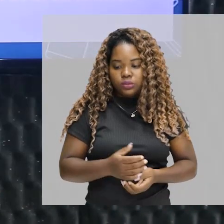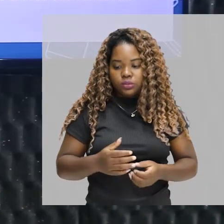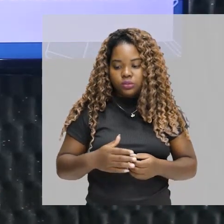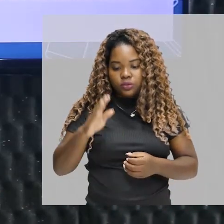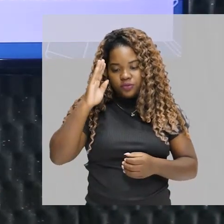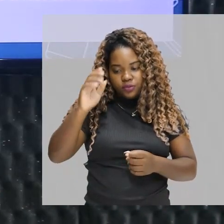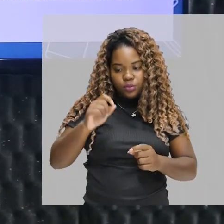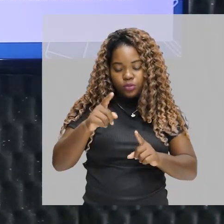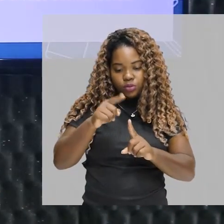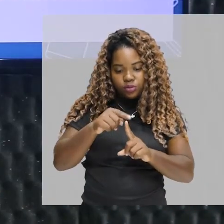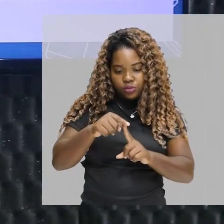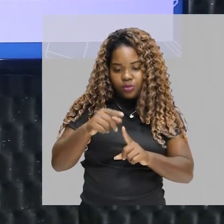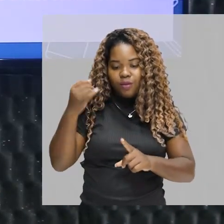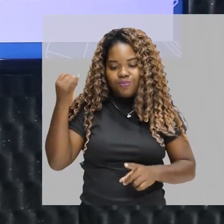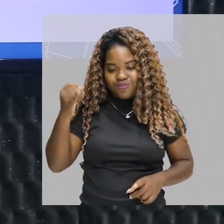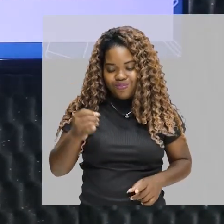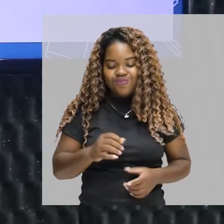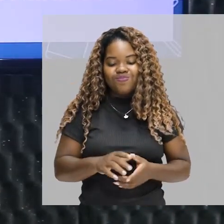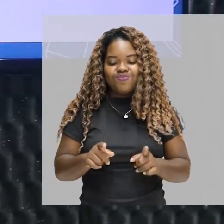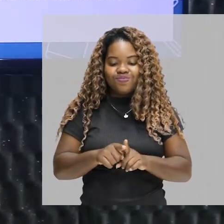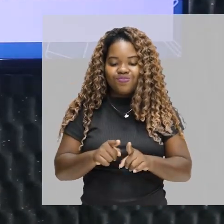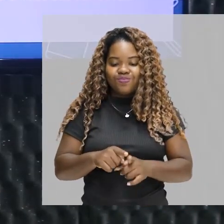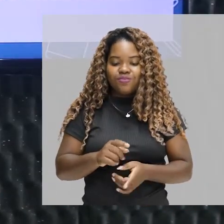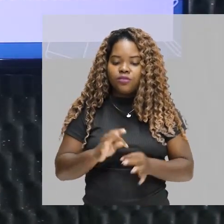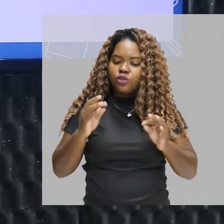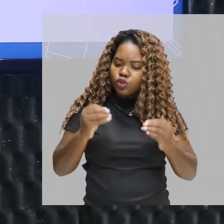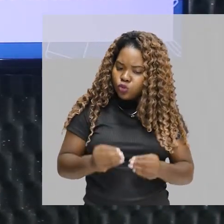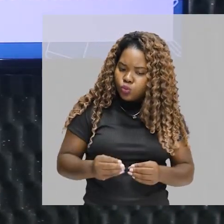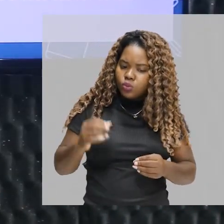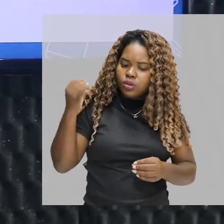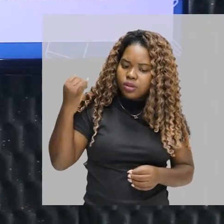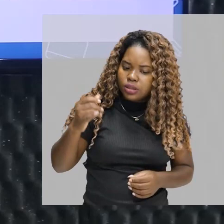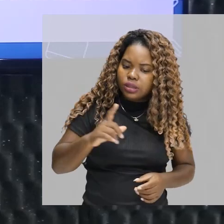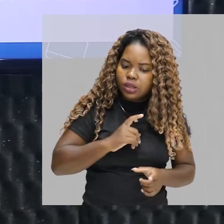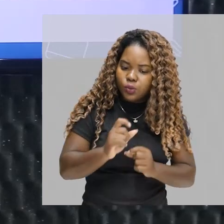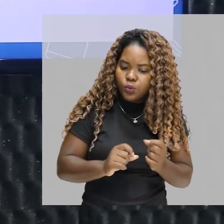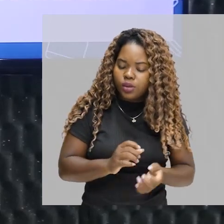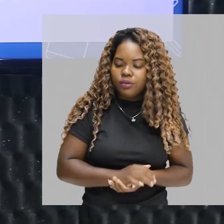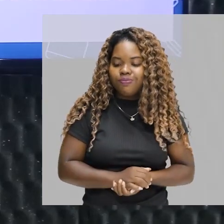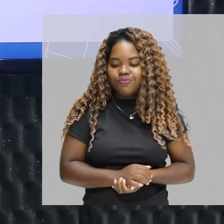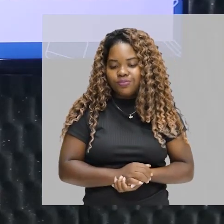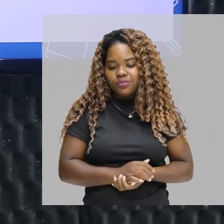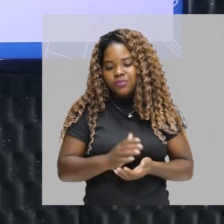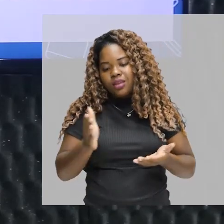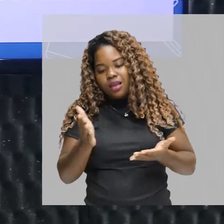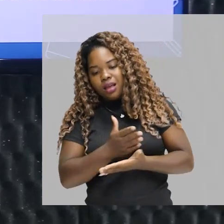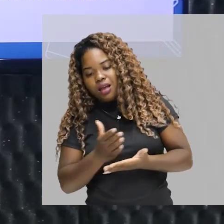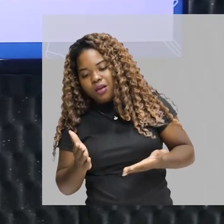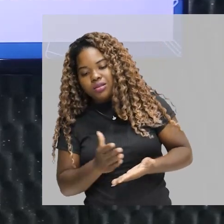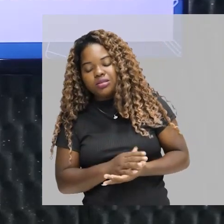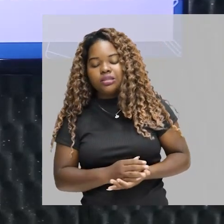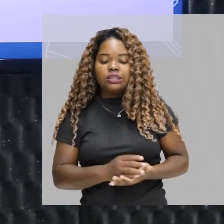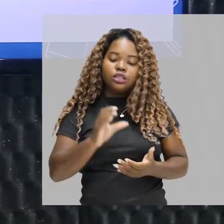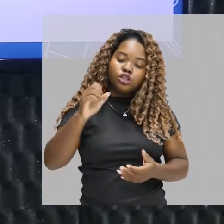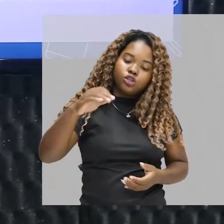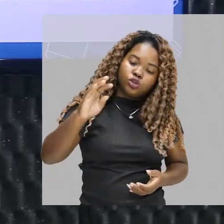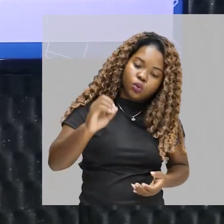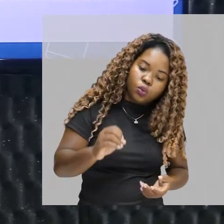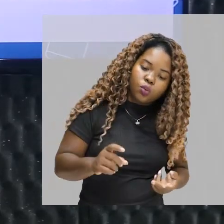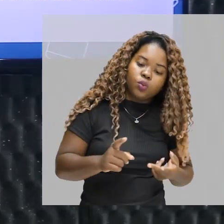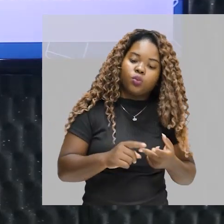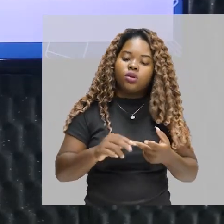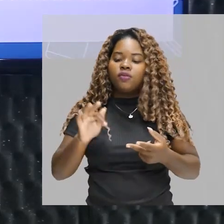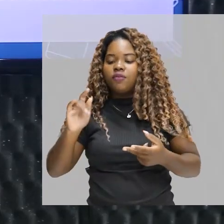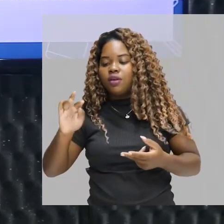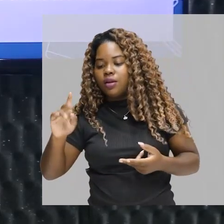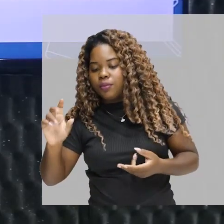uma tipologia narrativa. Então, toda narrativa tem esses elementos, seja conto, seja